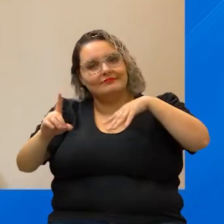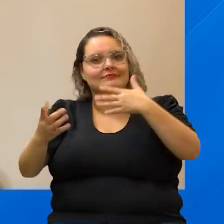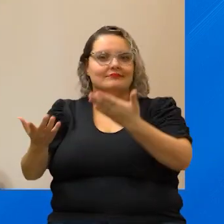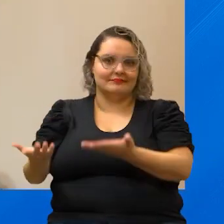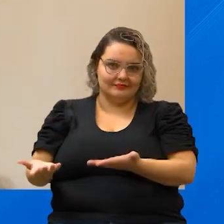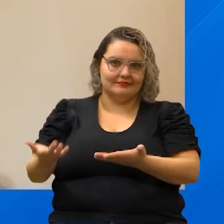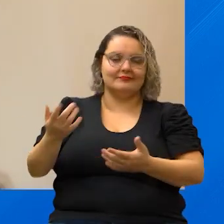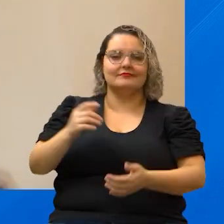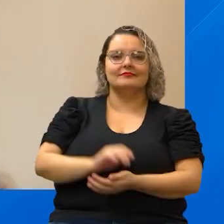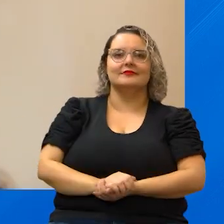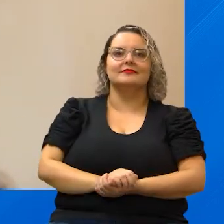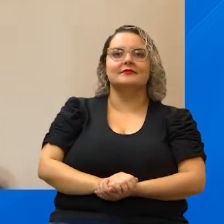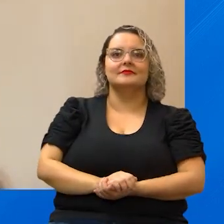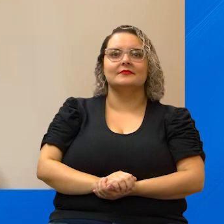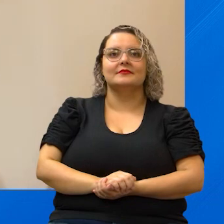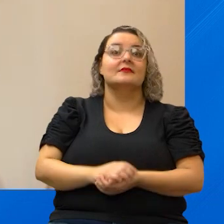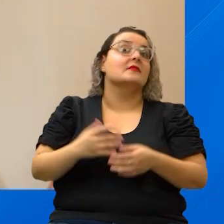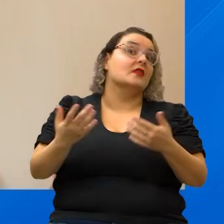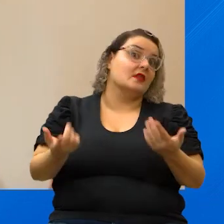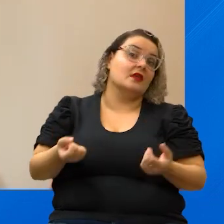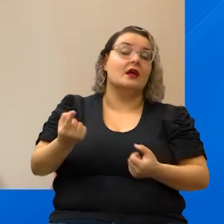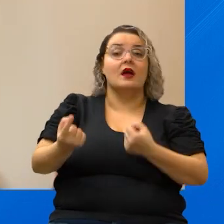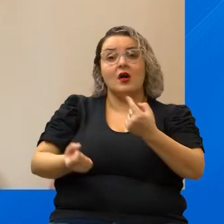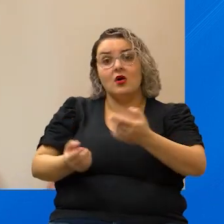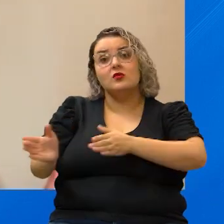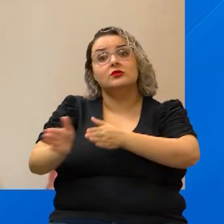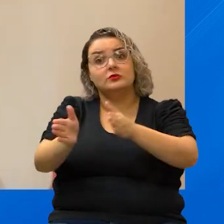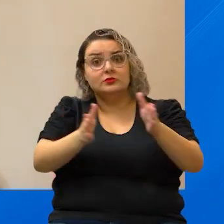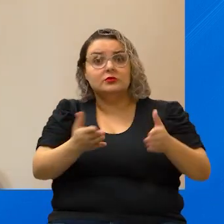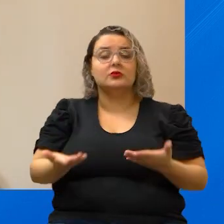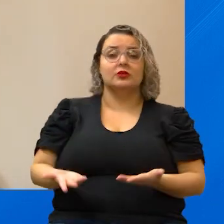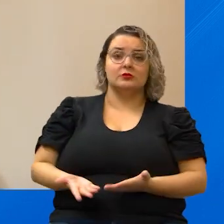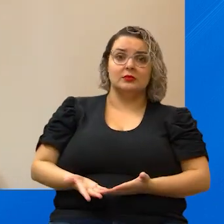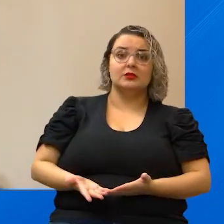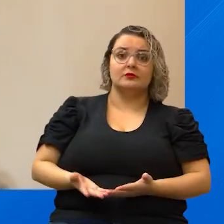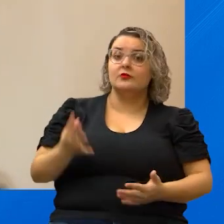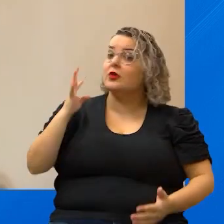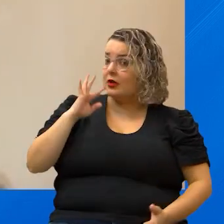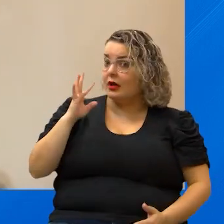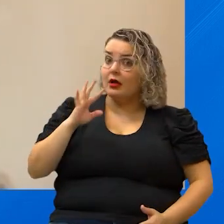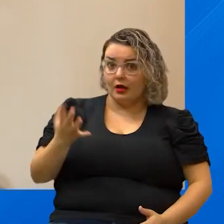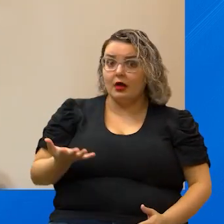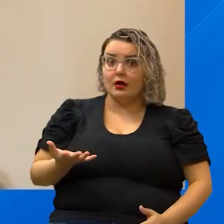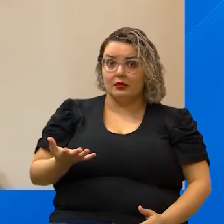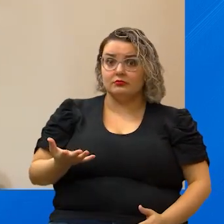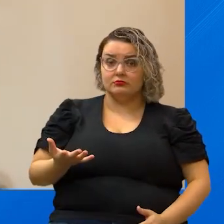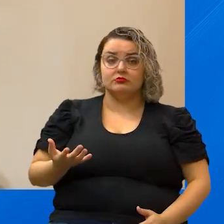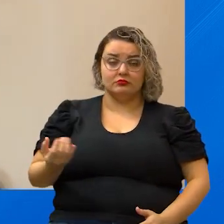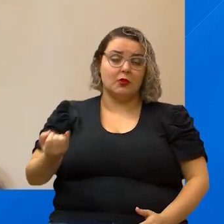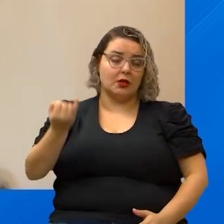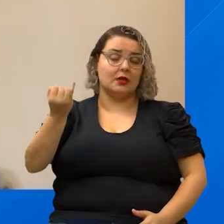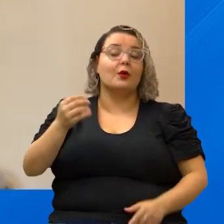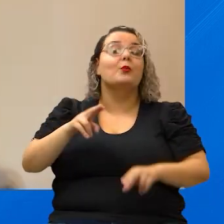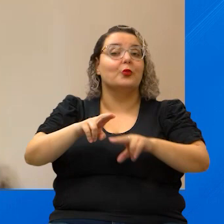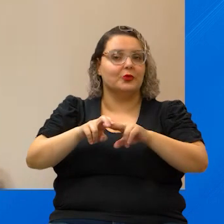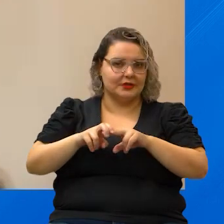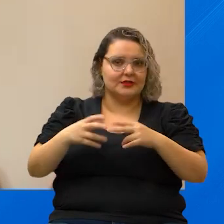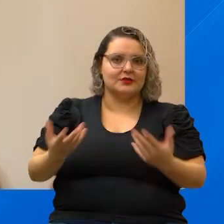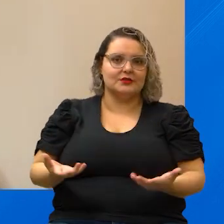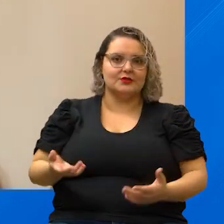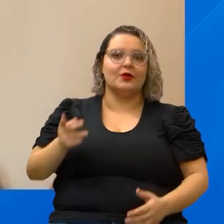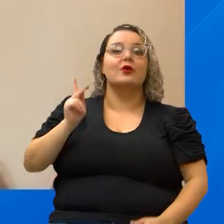por ele. E foi alguns episódios bem bacana, bem interessantes. Então,